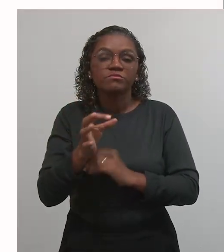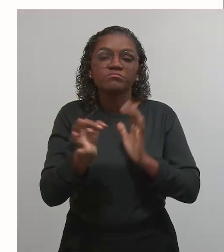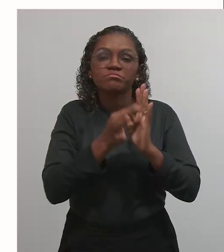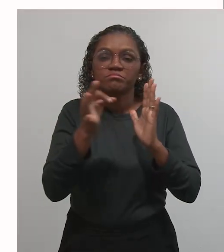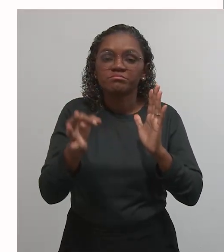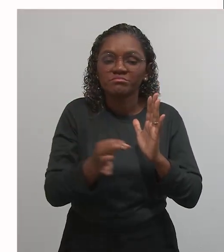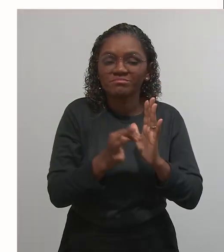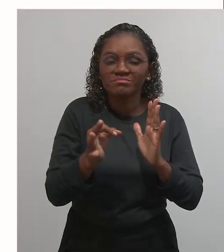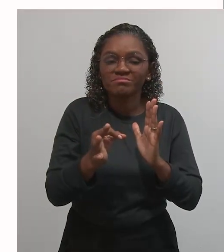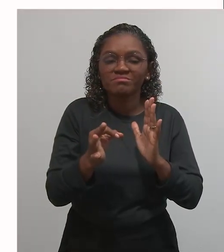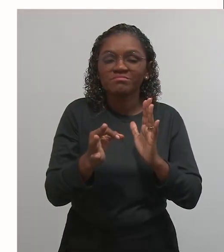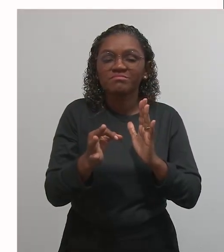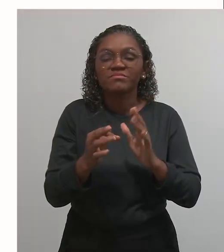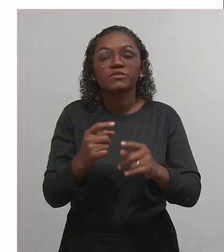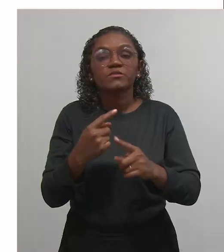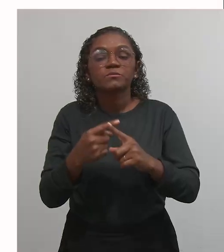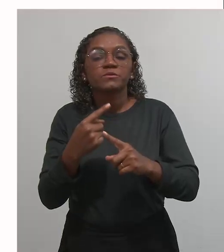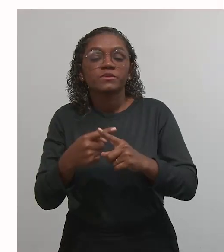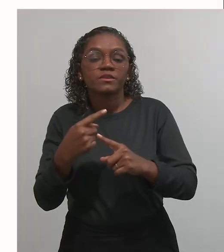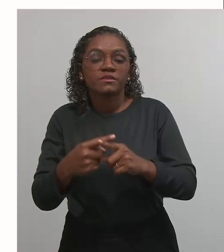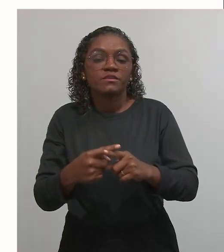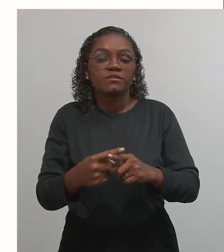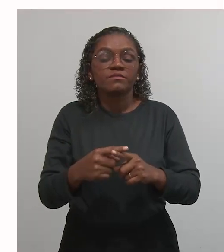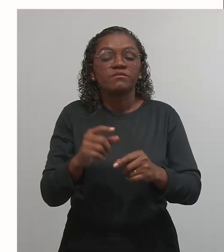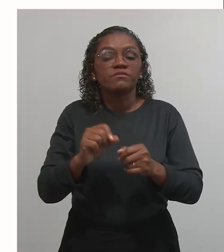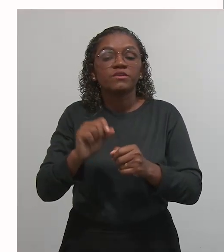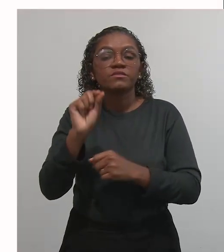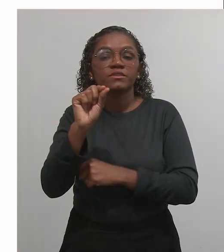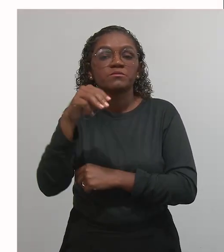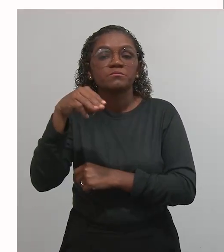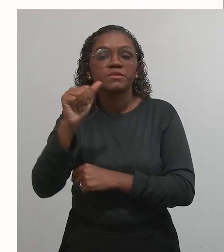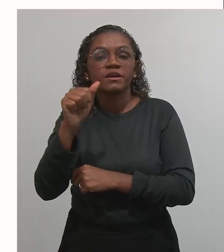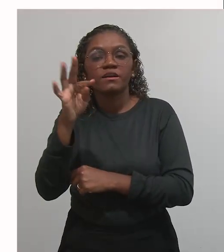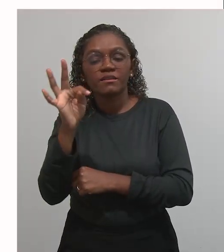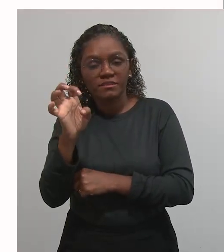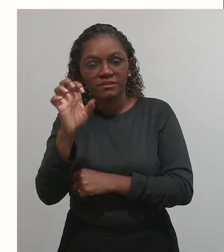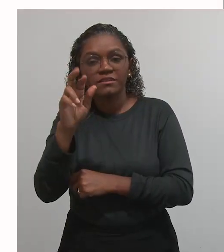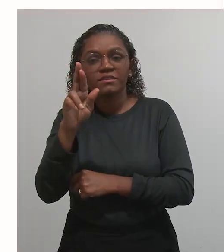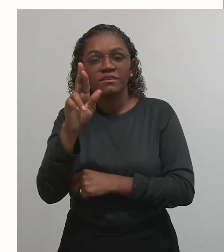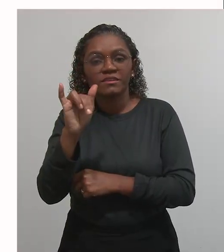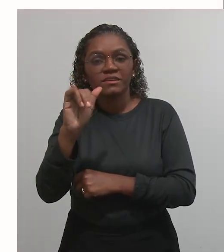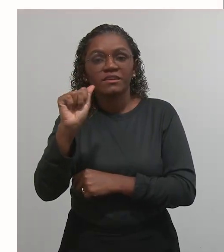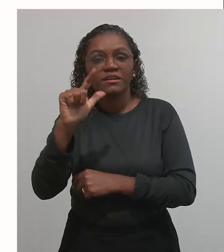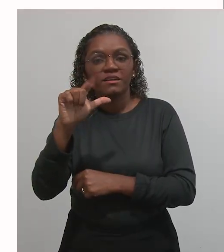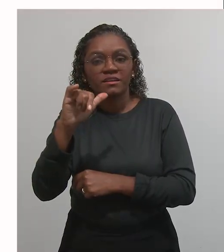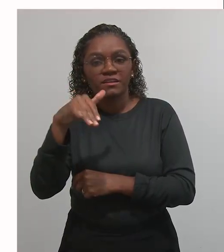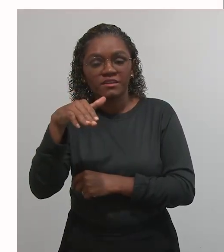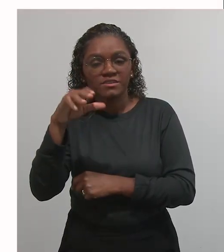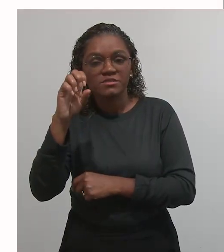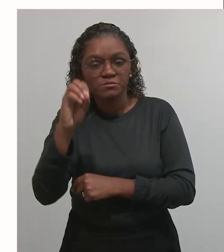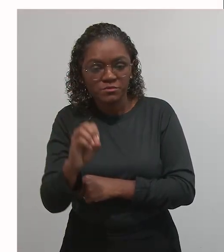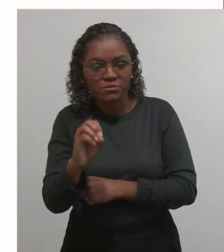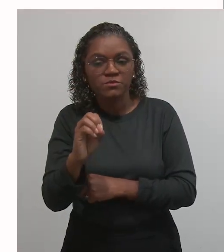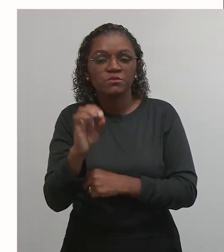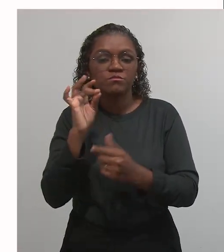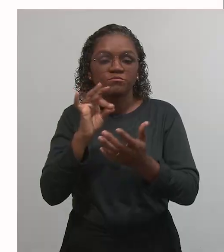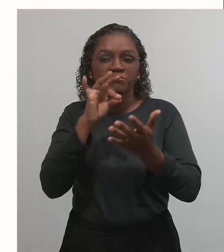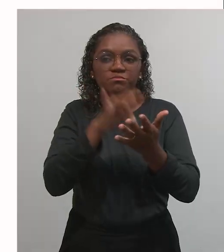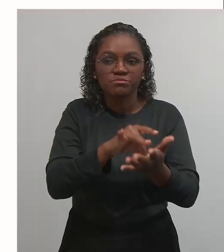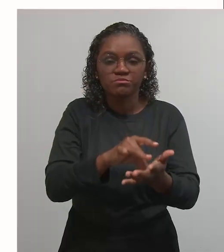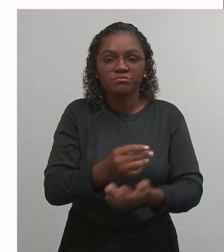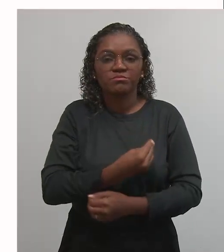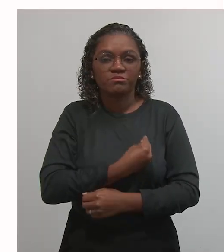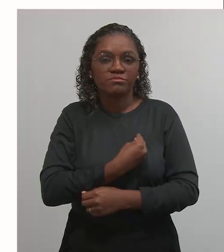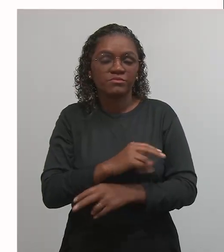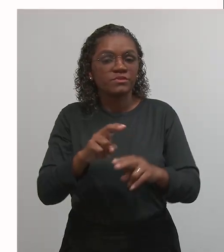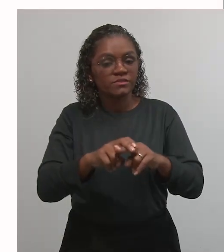né, o materialismo enquanto um bojo principal da sua existência, tá? Então, a